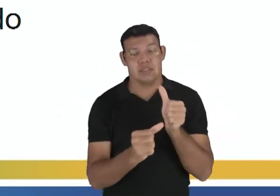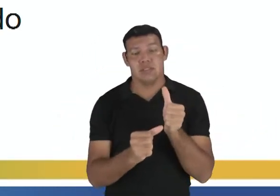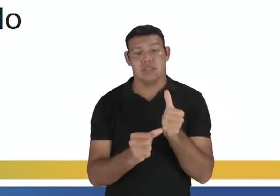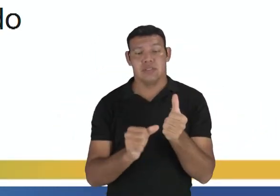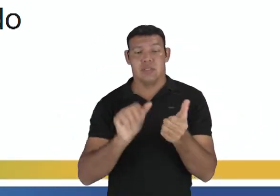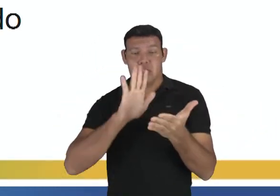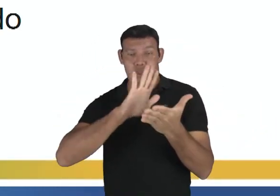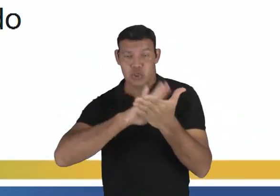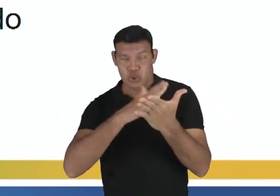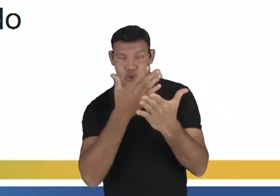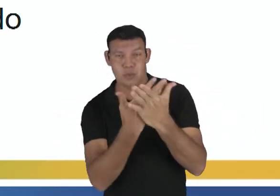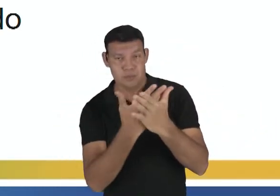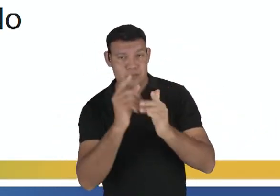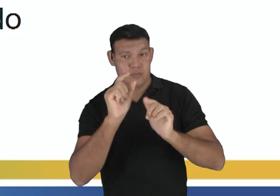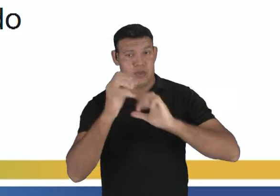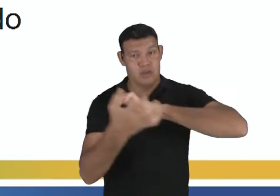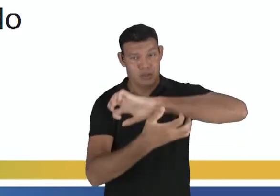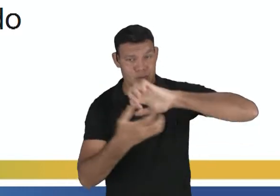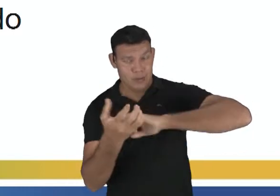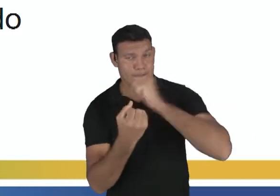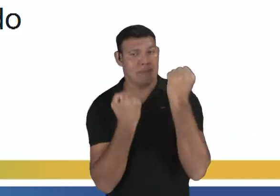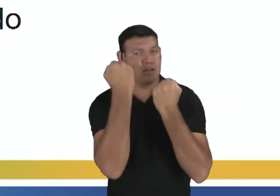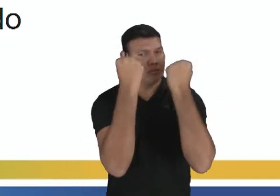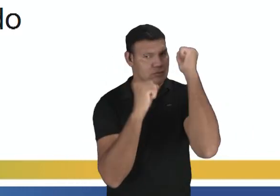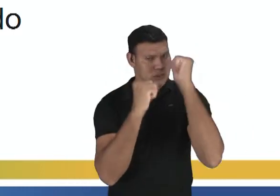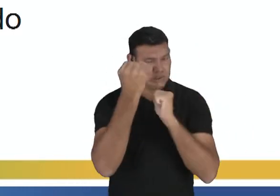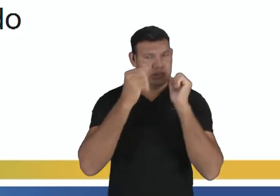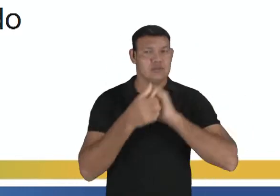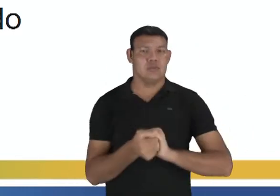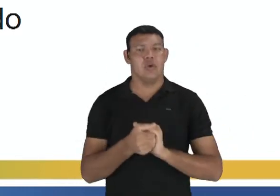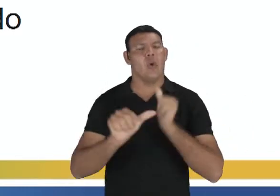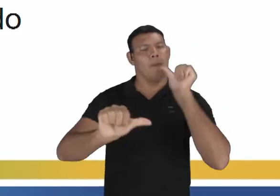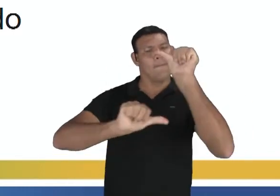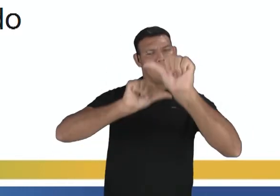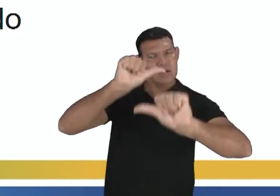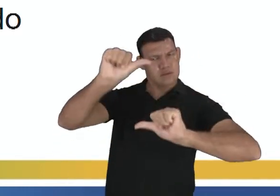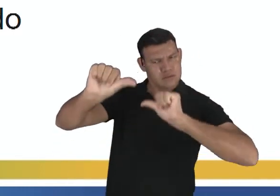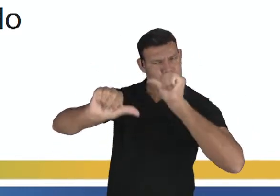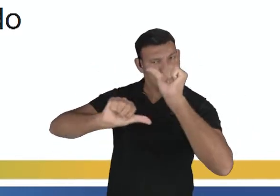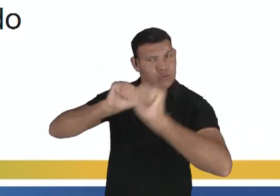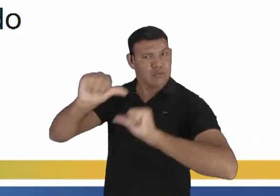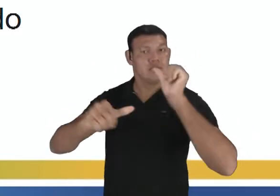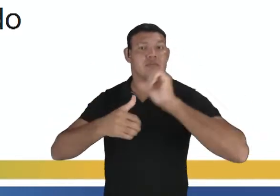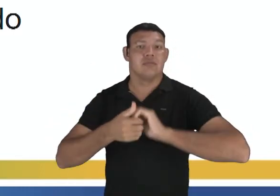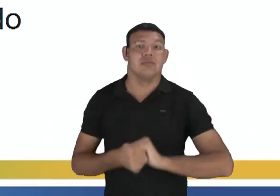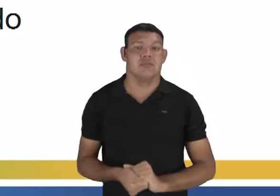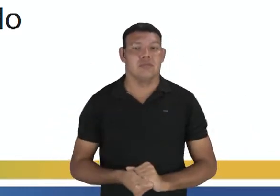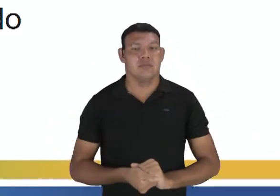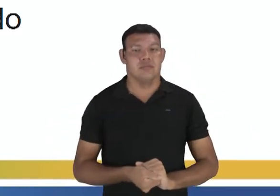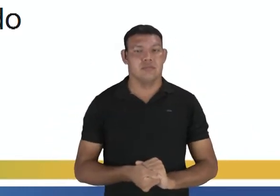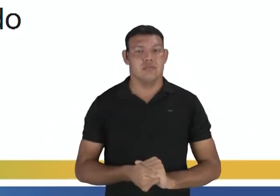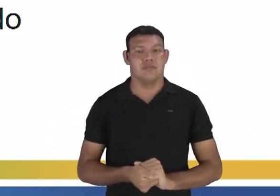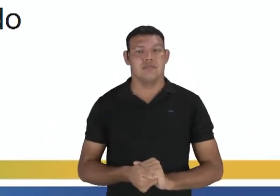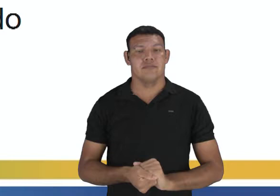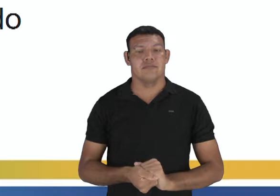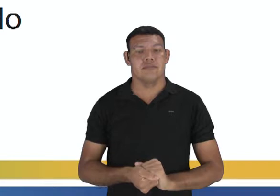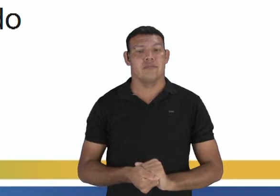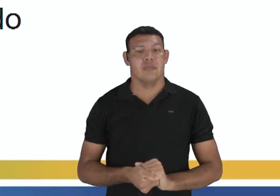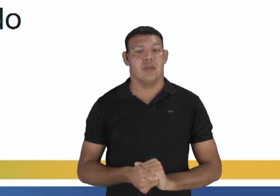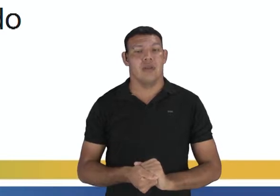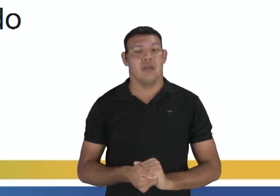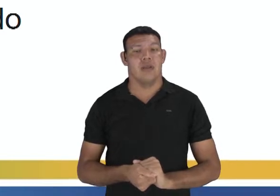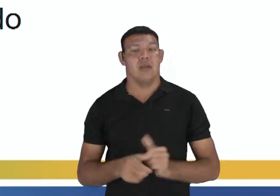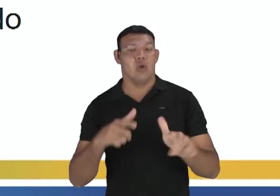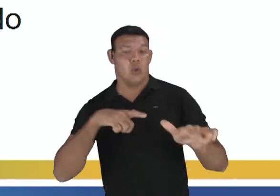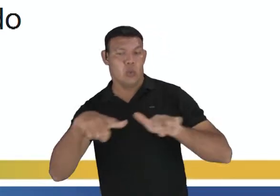aluno, nós sabemos que a Revolução Industrial, ela modificou, ela transformou as condições